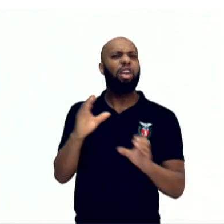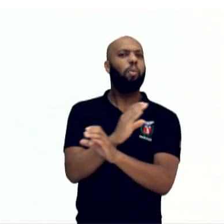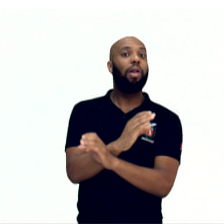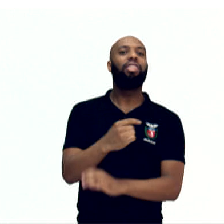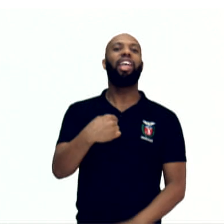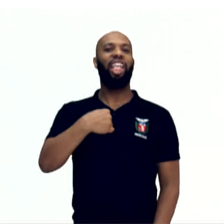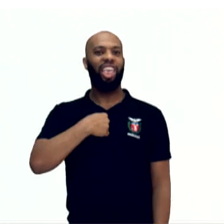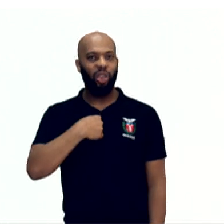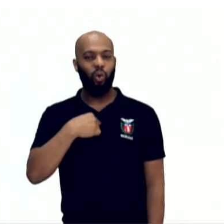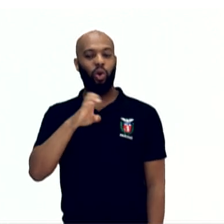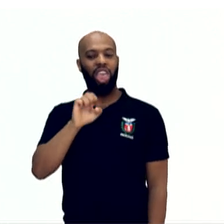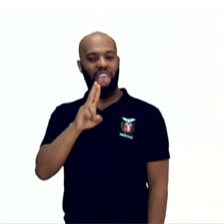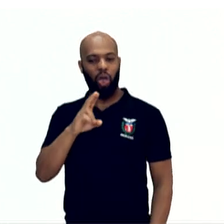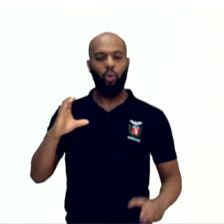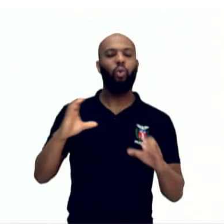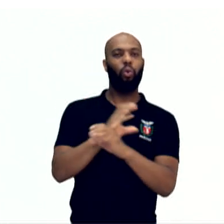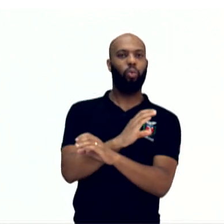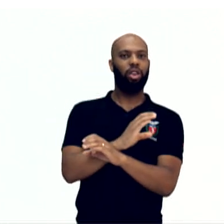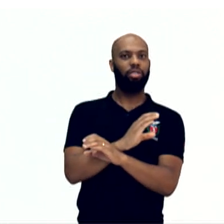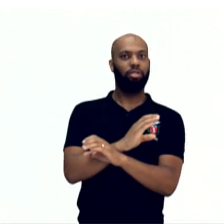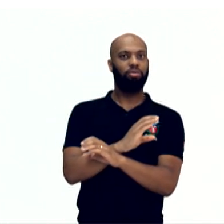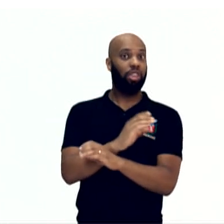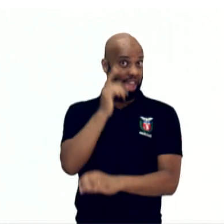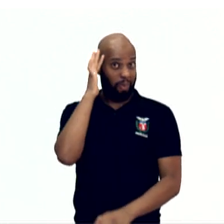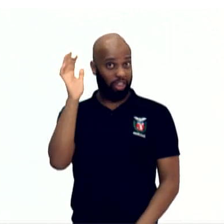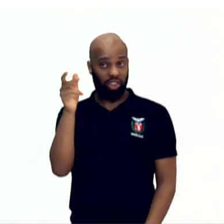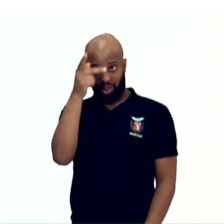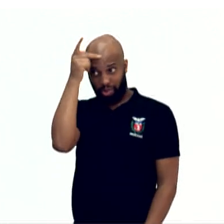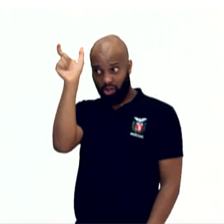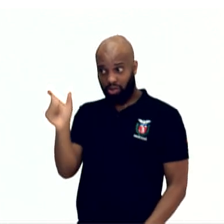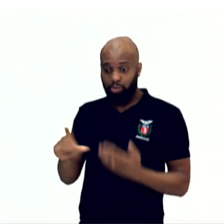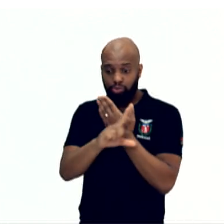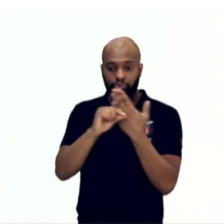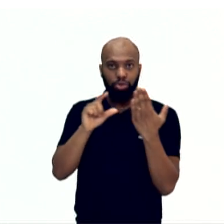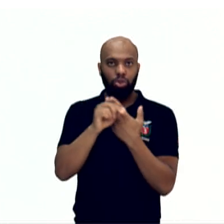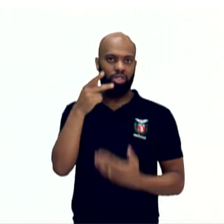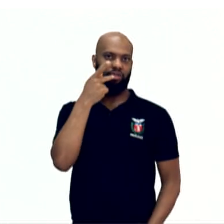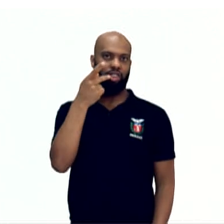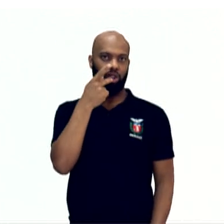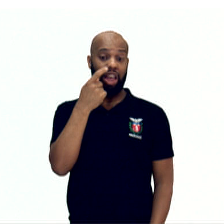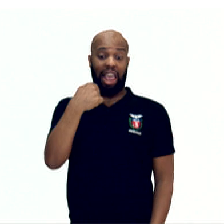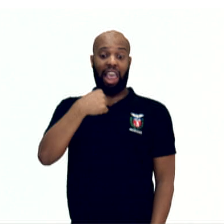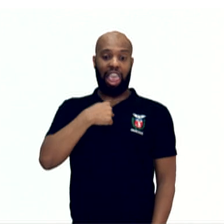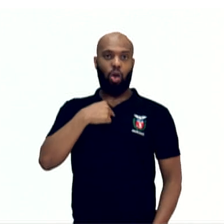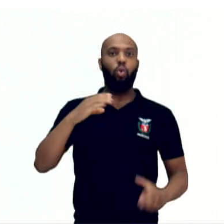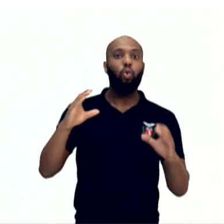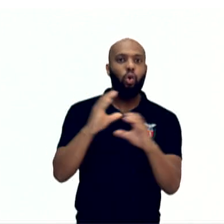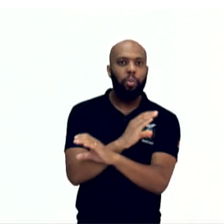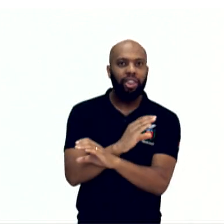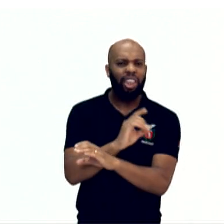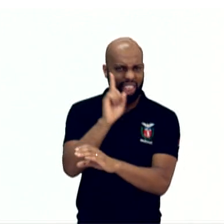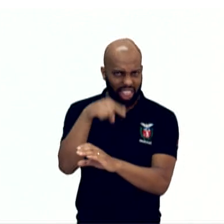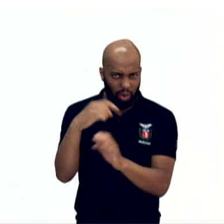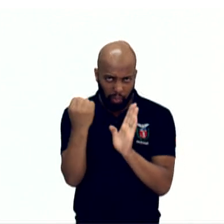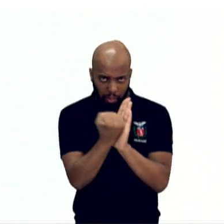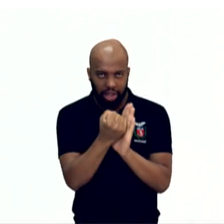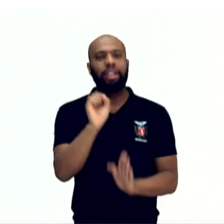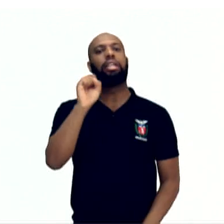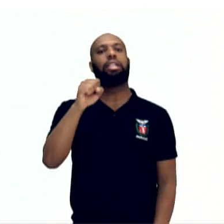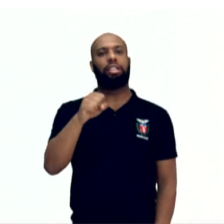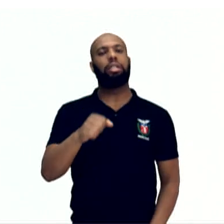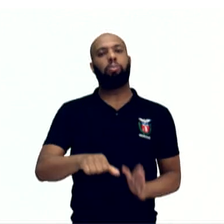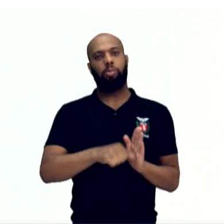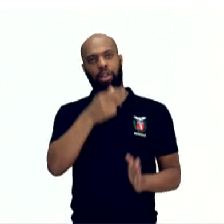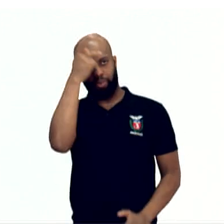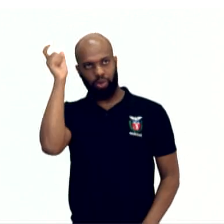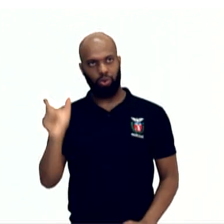eu completei. Vamos imaginar que é o Patativa do Assaré que está falando. Quando eu completei. Então, completei é uma marca, sim.